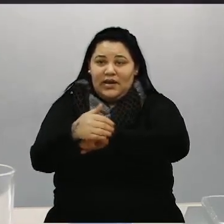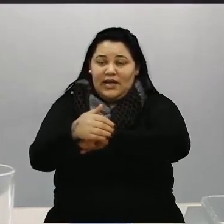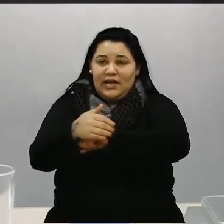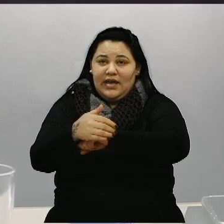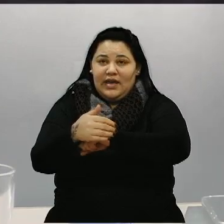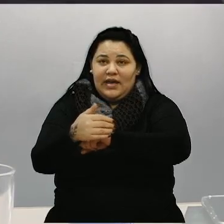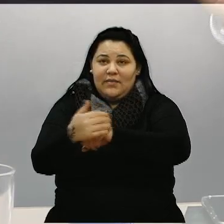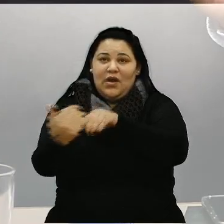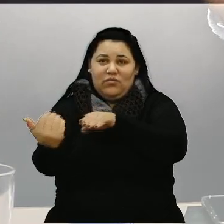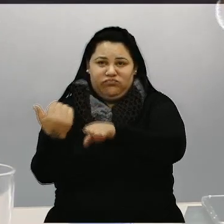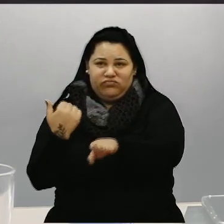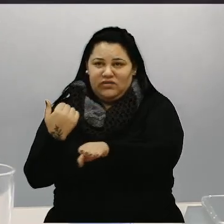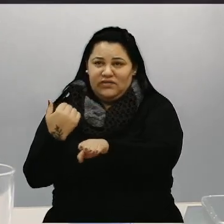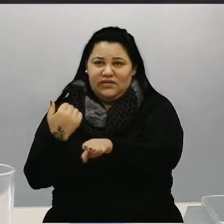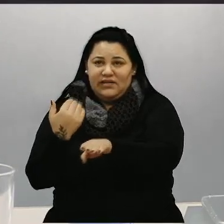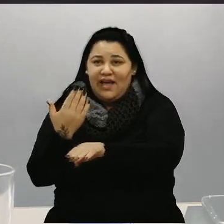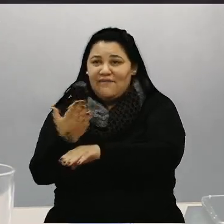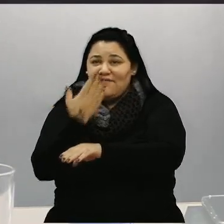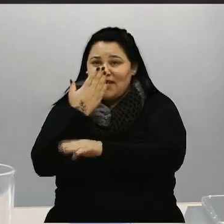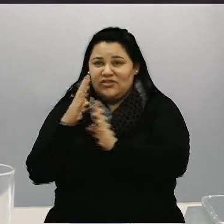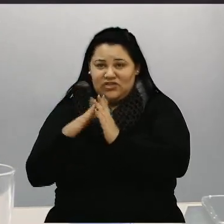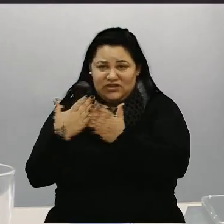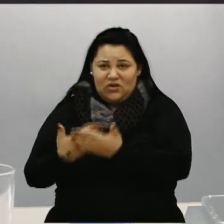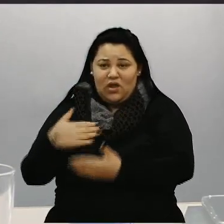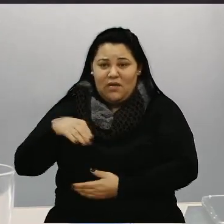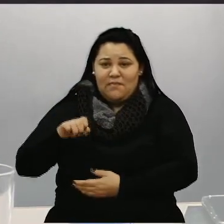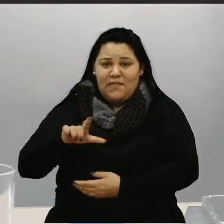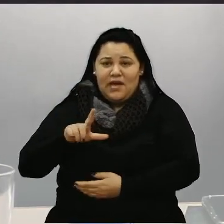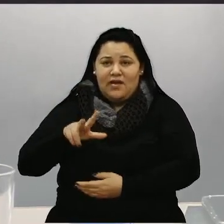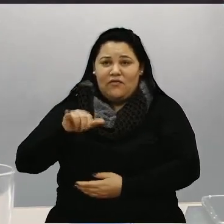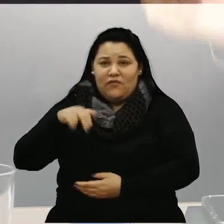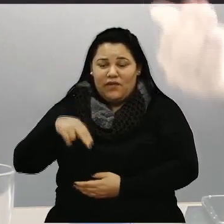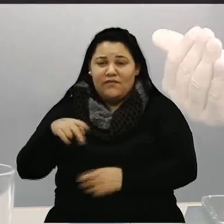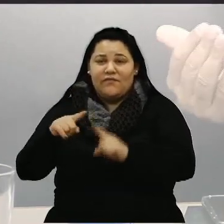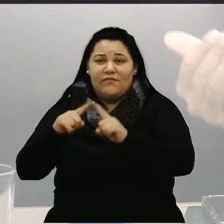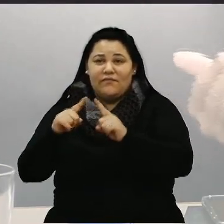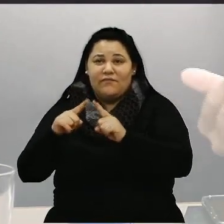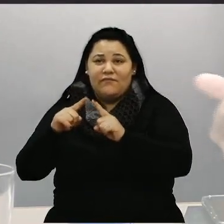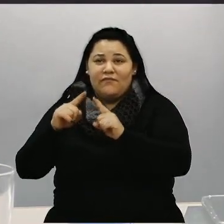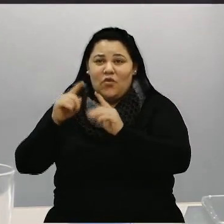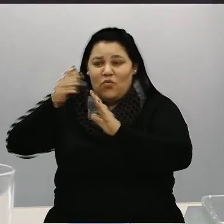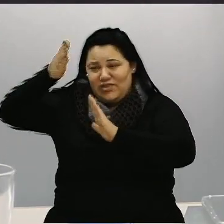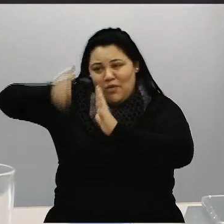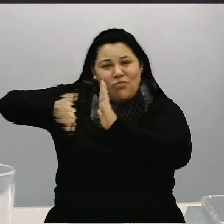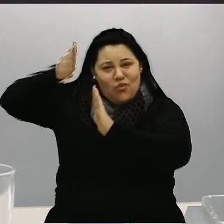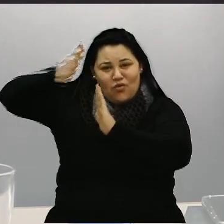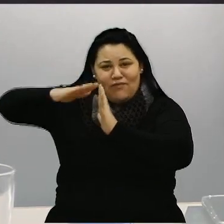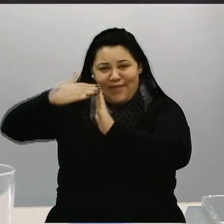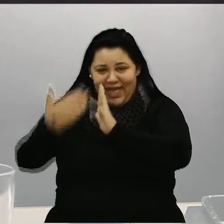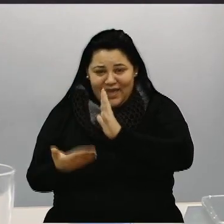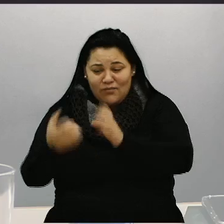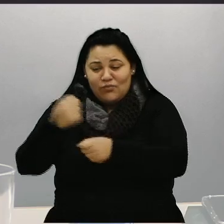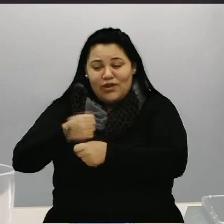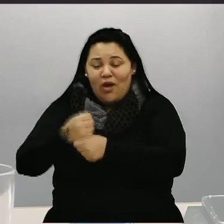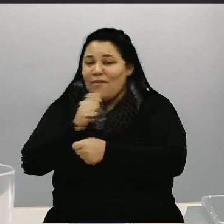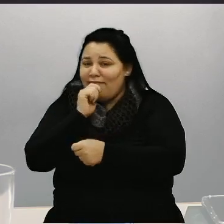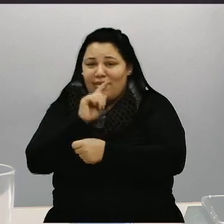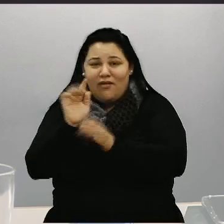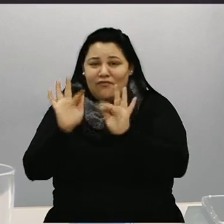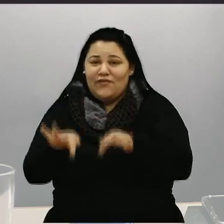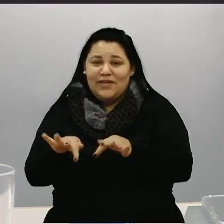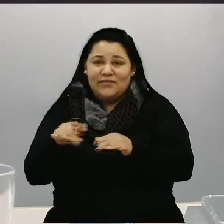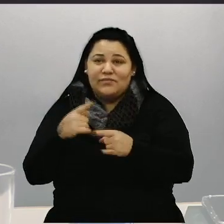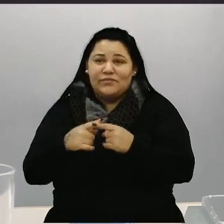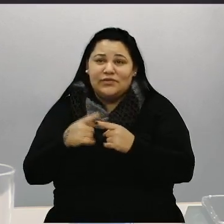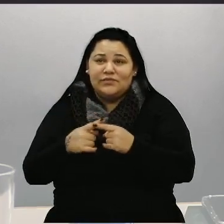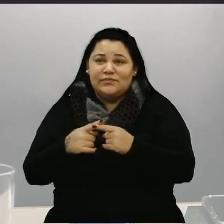ao Melvin e desce a BR-116, vai cair o muro dele, né? A obra ficou inacabada. O problema é a ausência de